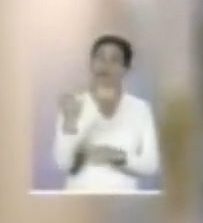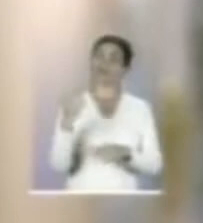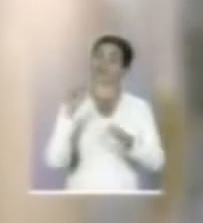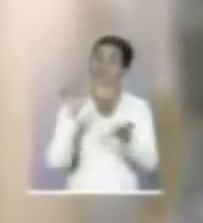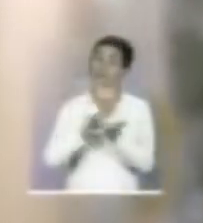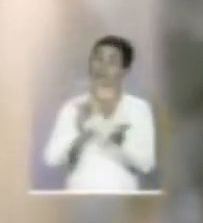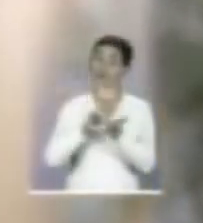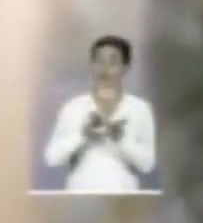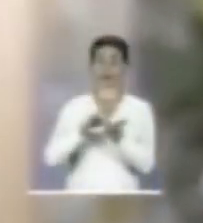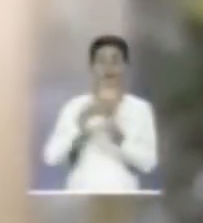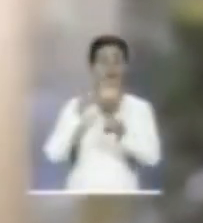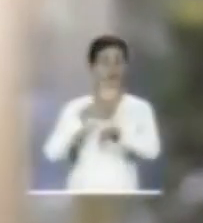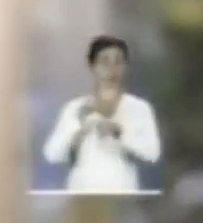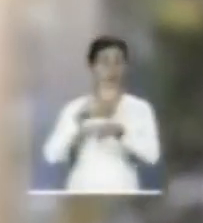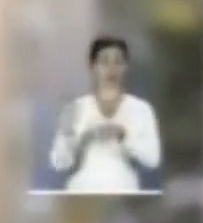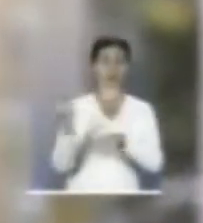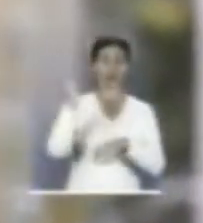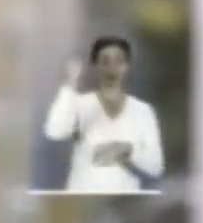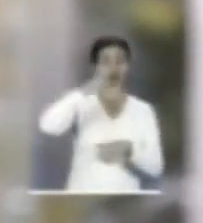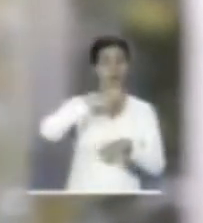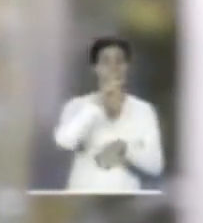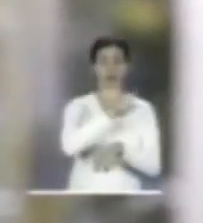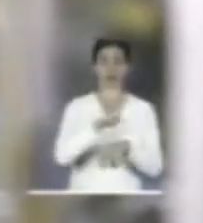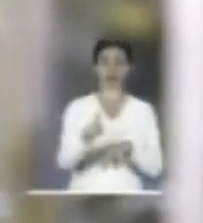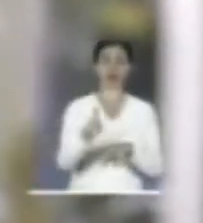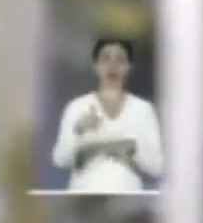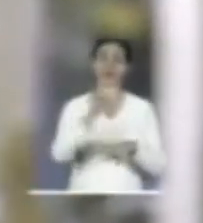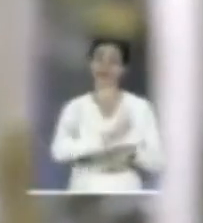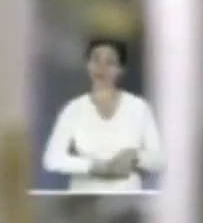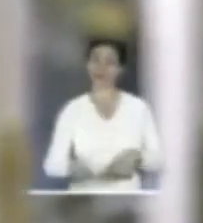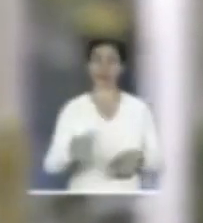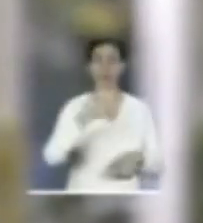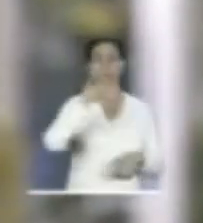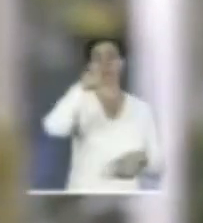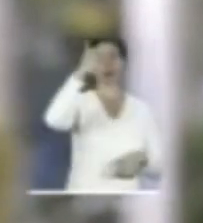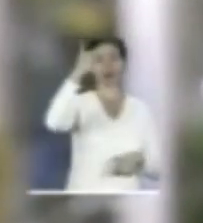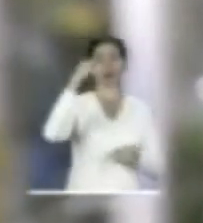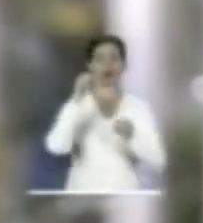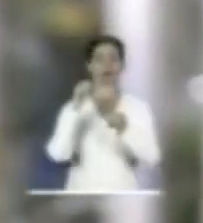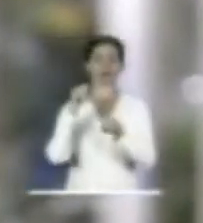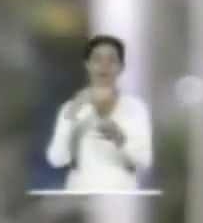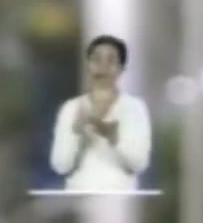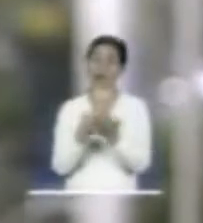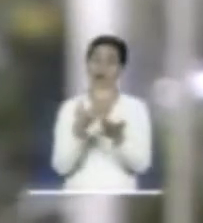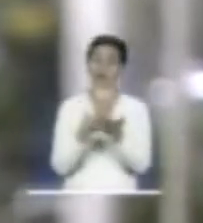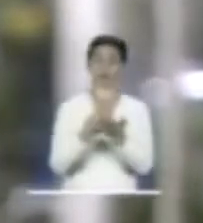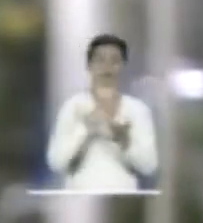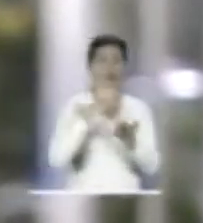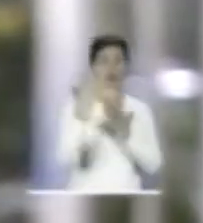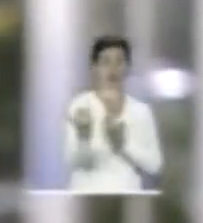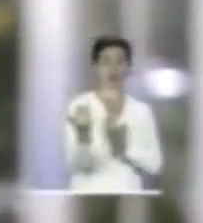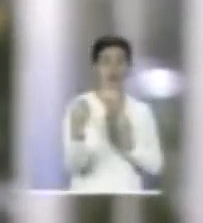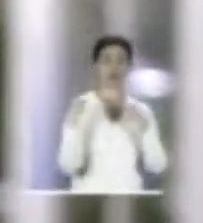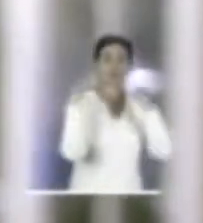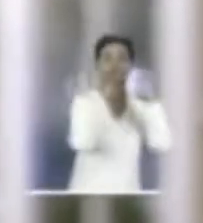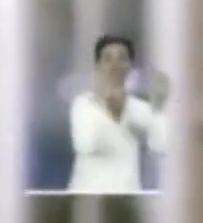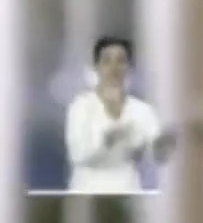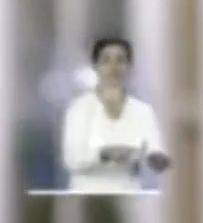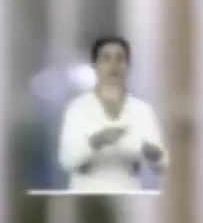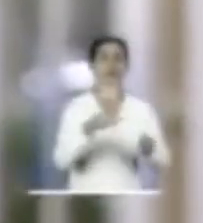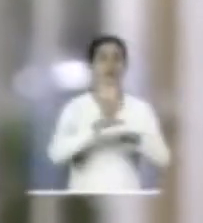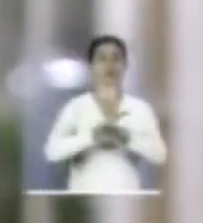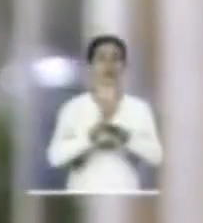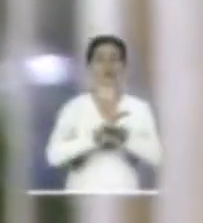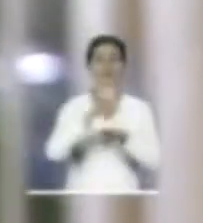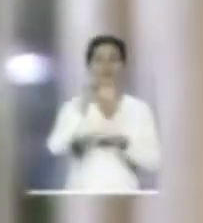prioridades. Investir no professor para que as crianças tenham uma aula de mais qualidade e levar para os jovens os